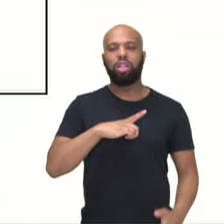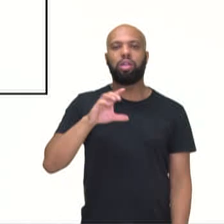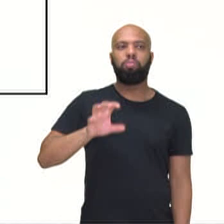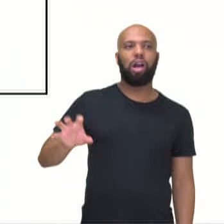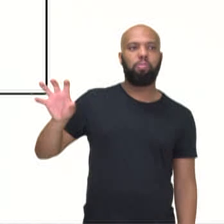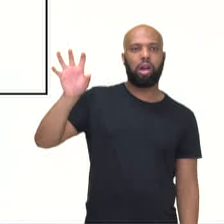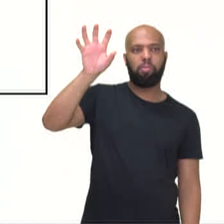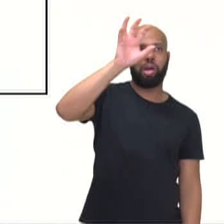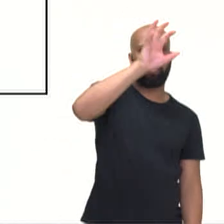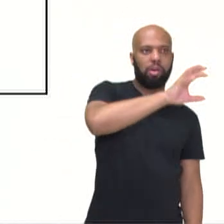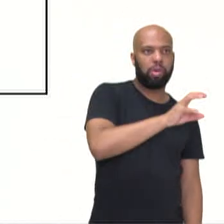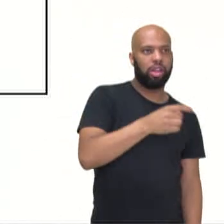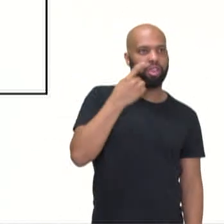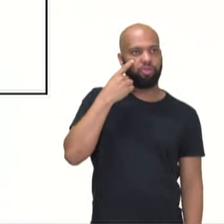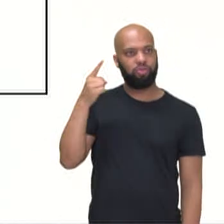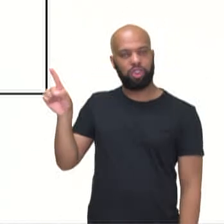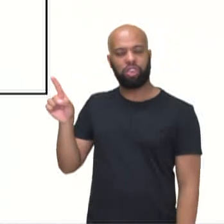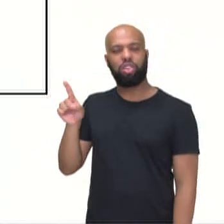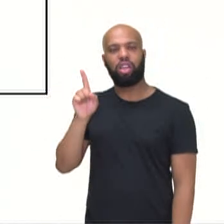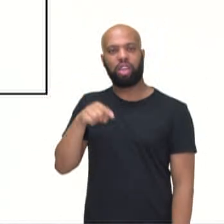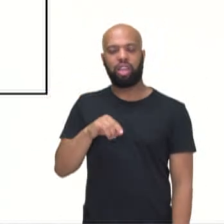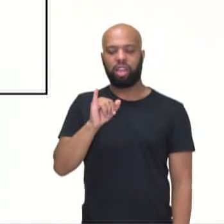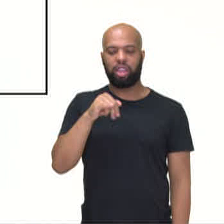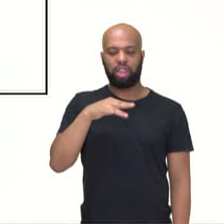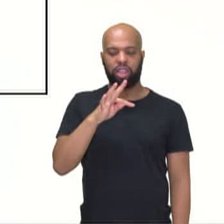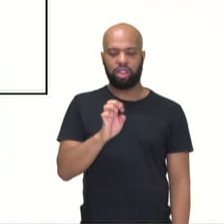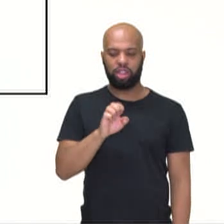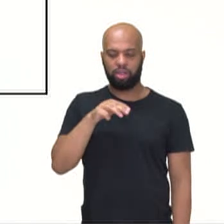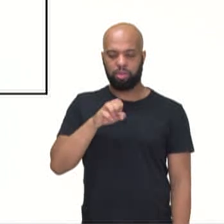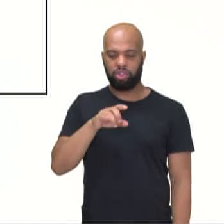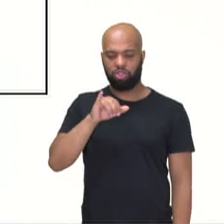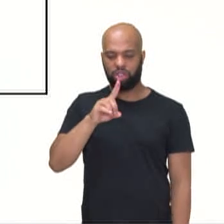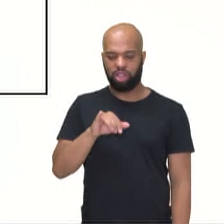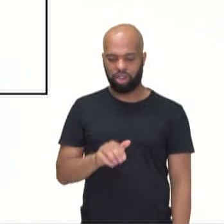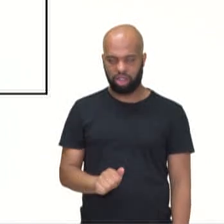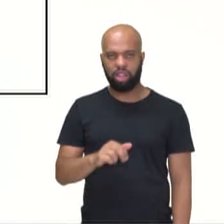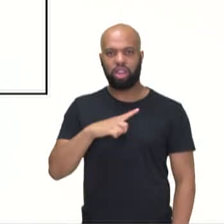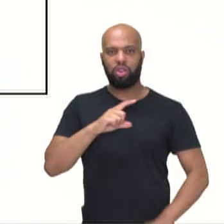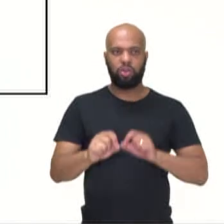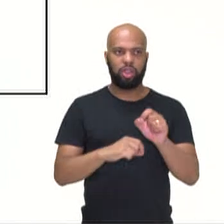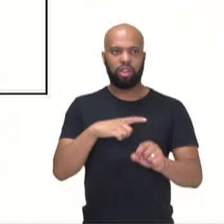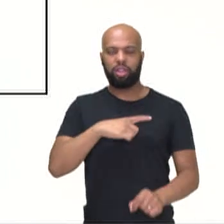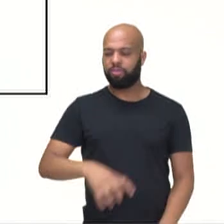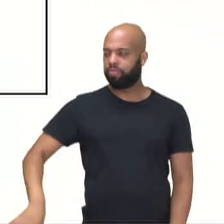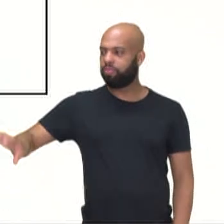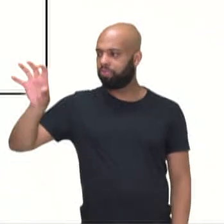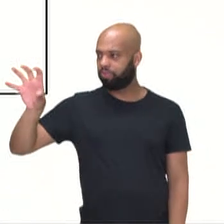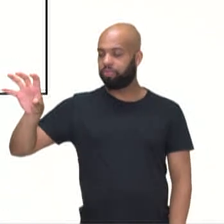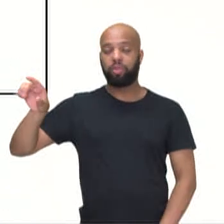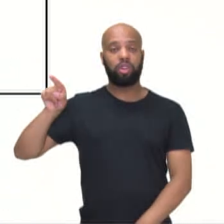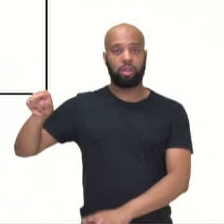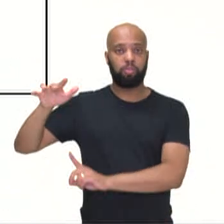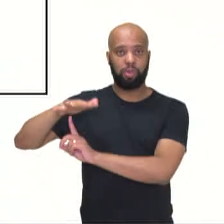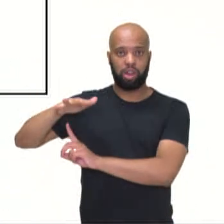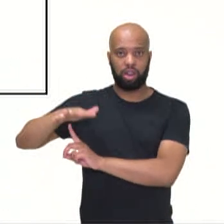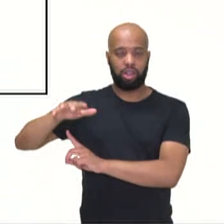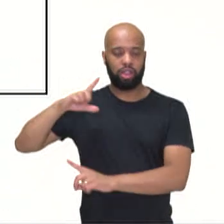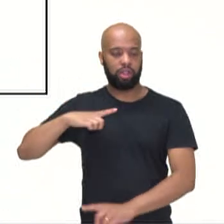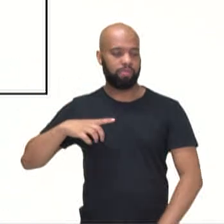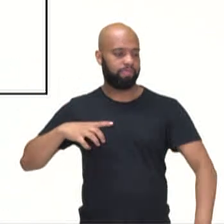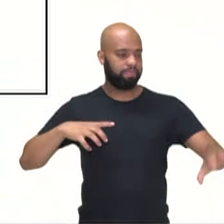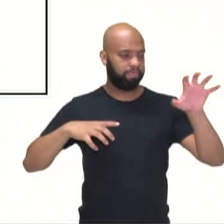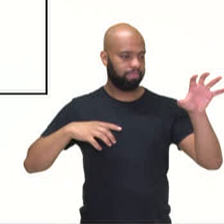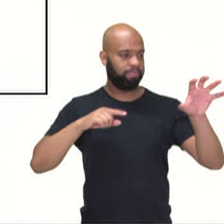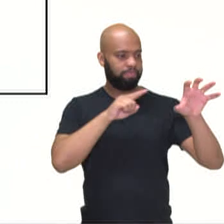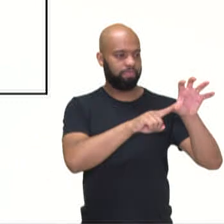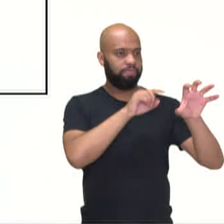geográficas intermediárias é uma escala intermediária entre a unidade da Federação Paraná e as regiões